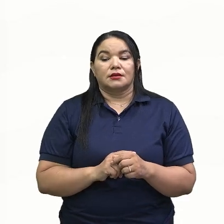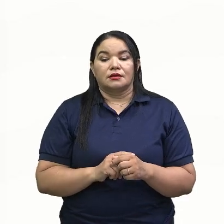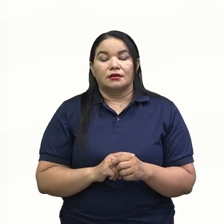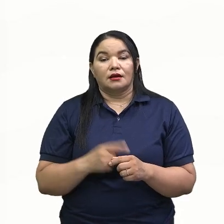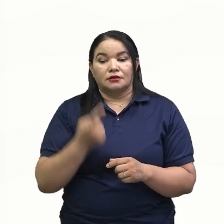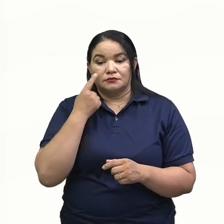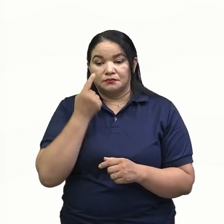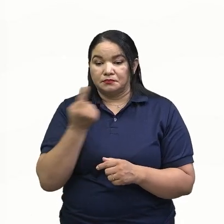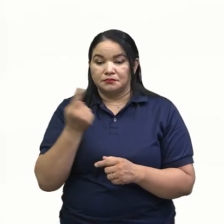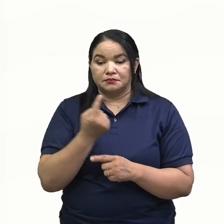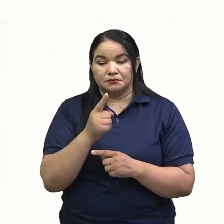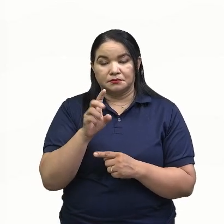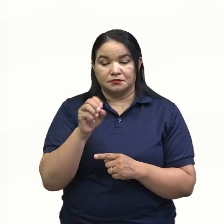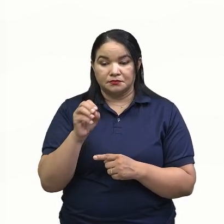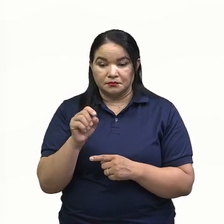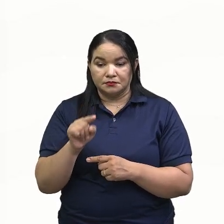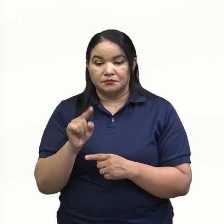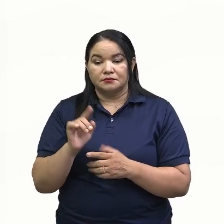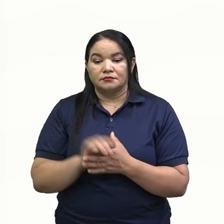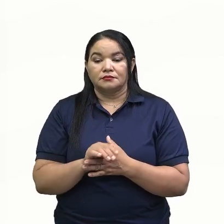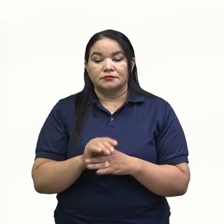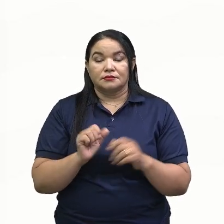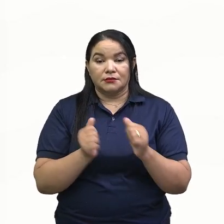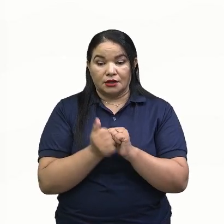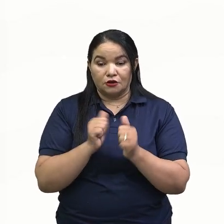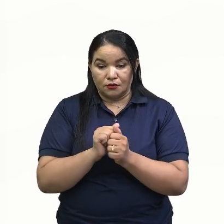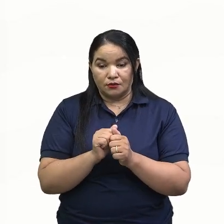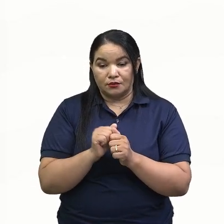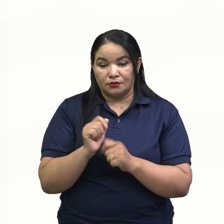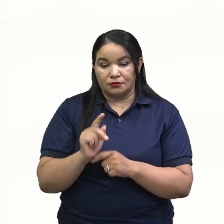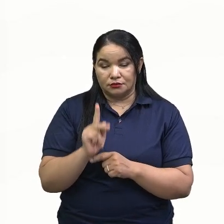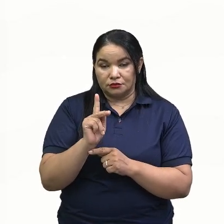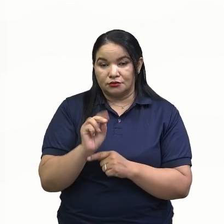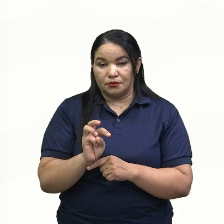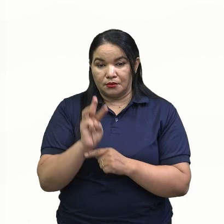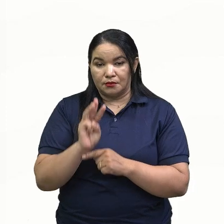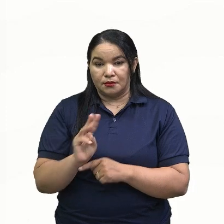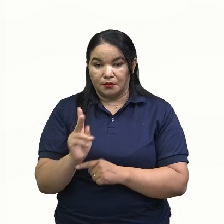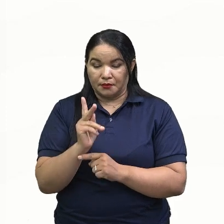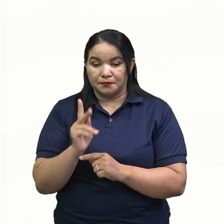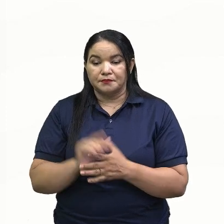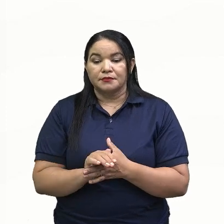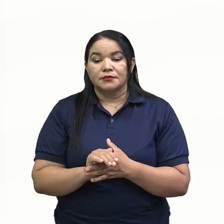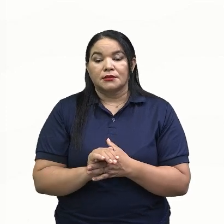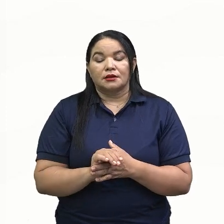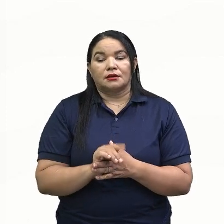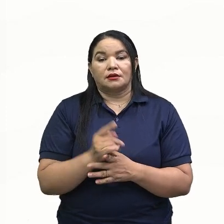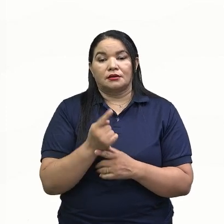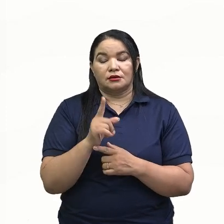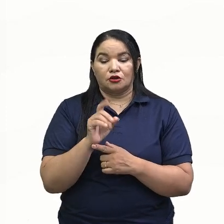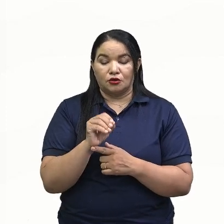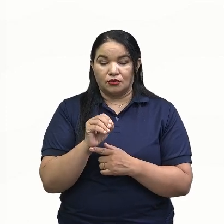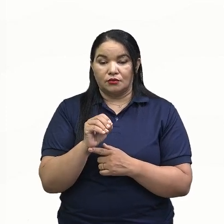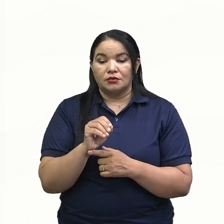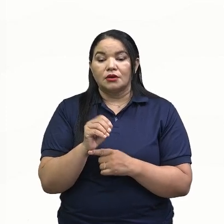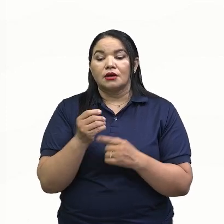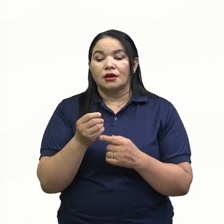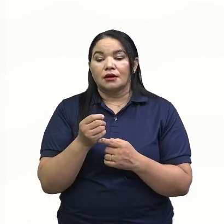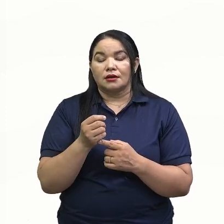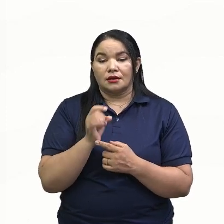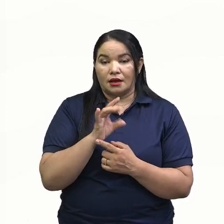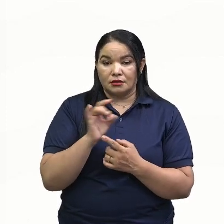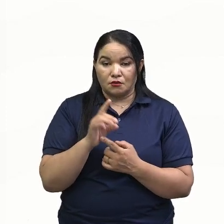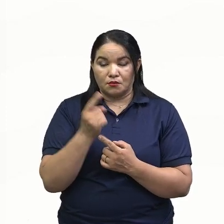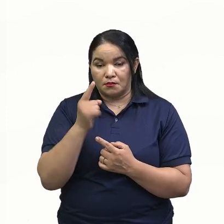mil. Transformando em quilowatt-hora, né? Transformando em quilowatt, eu simplesmente lá, cada 1000 watts